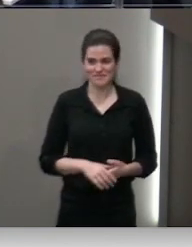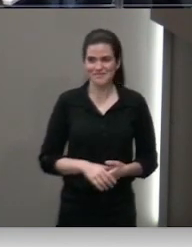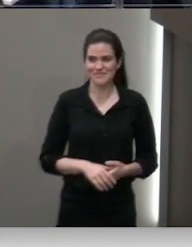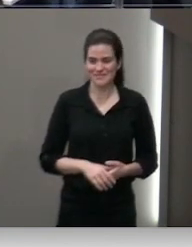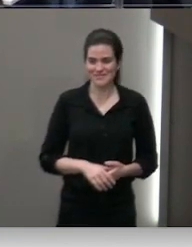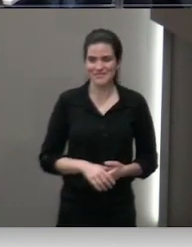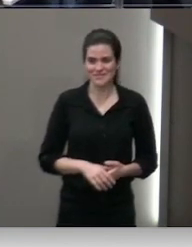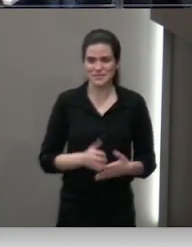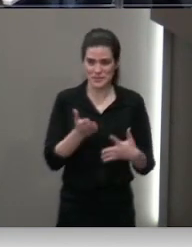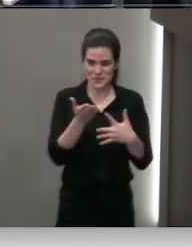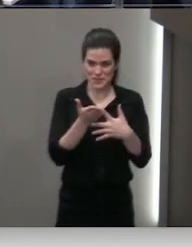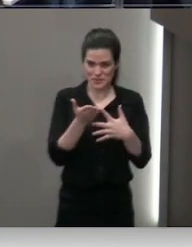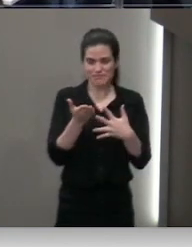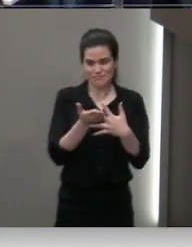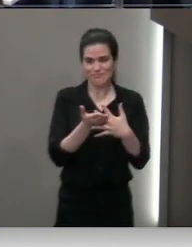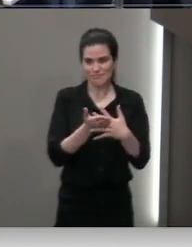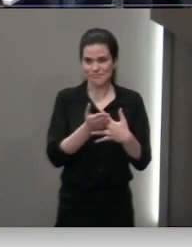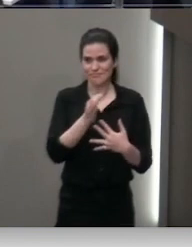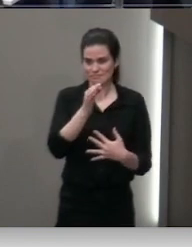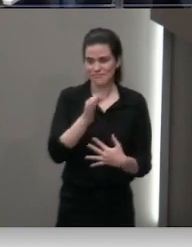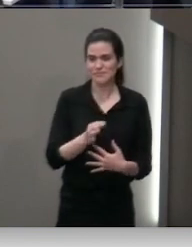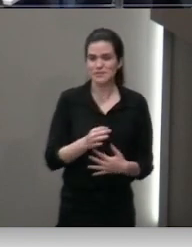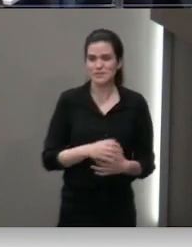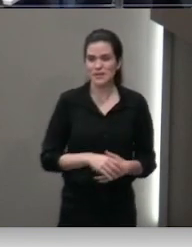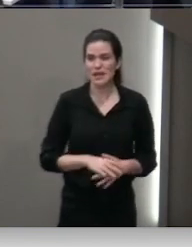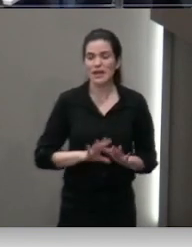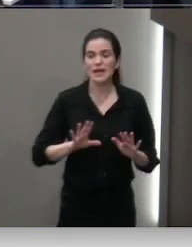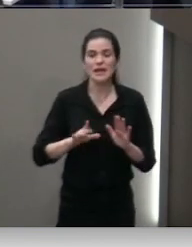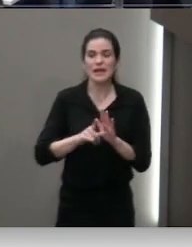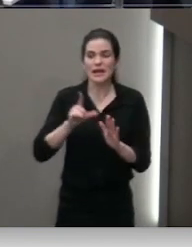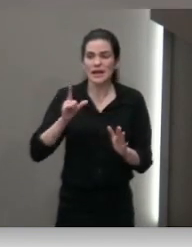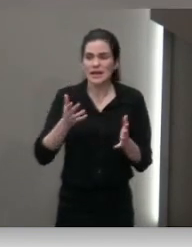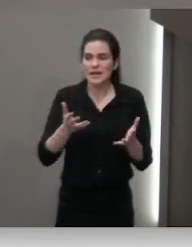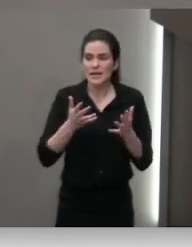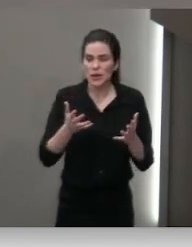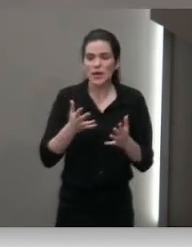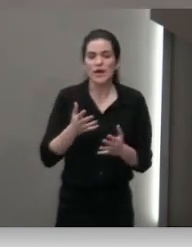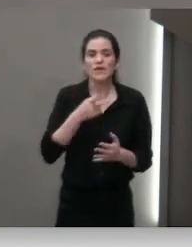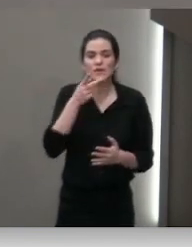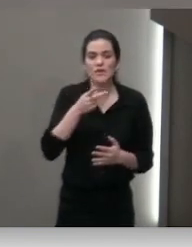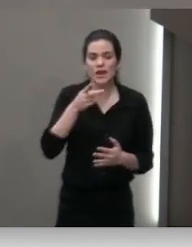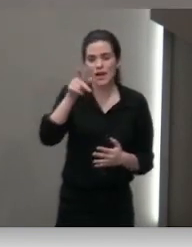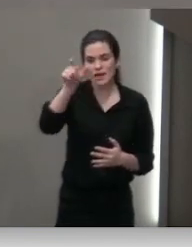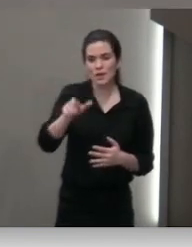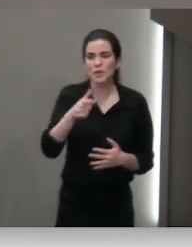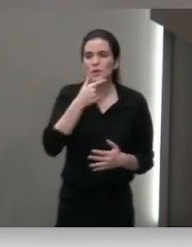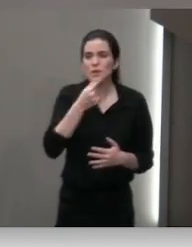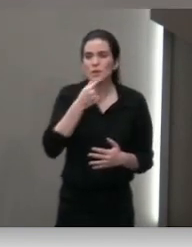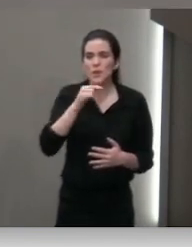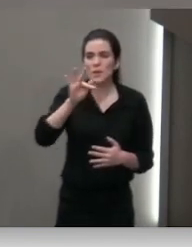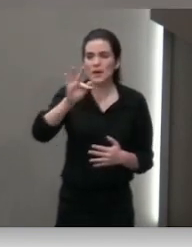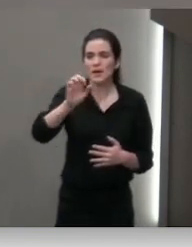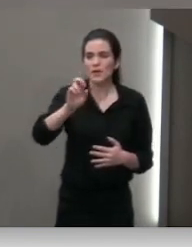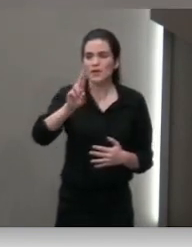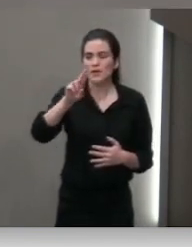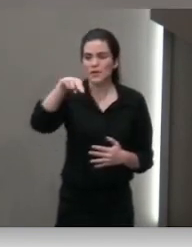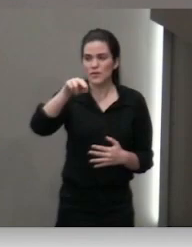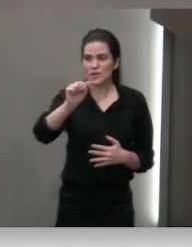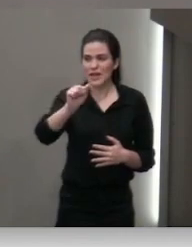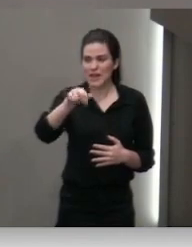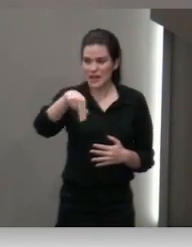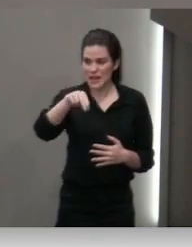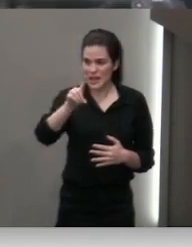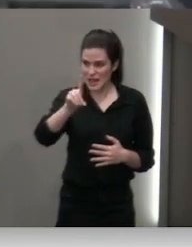quero fazer uma saudação especial ao doutor Fernando Carrion, aqui presente, Muito obrigado pela sua presença aqui. O senhor é muito